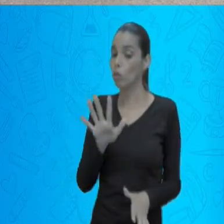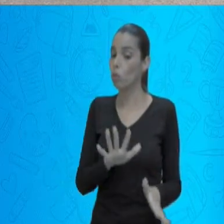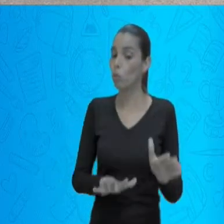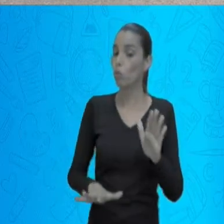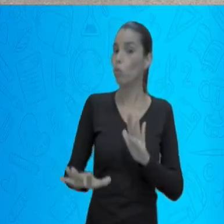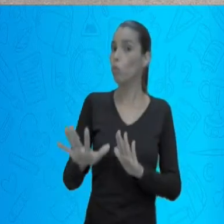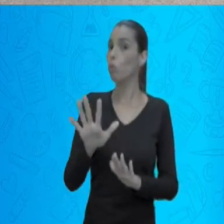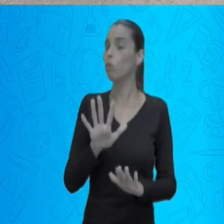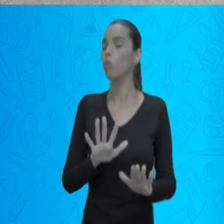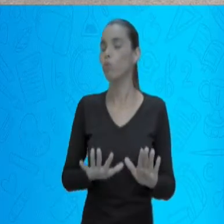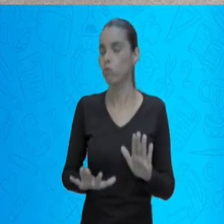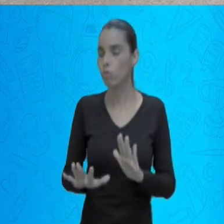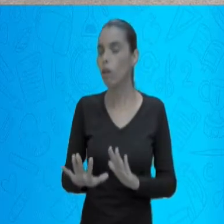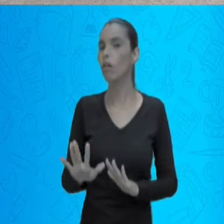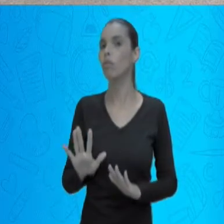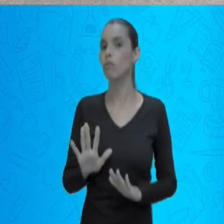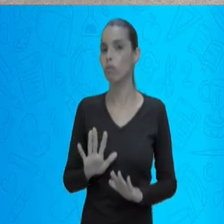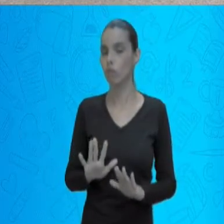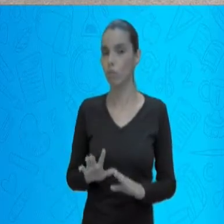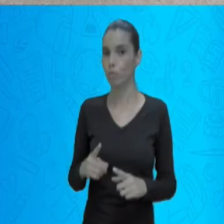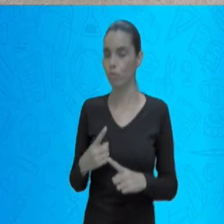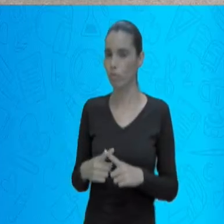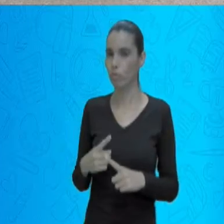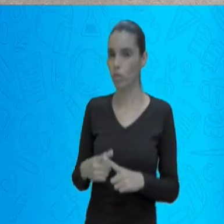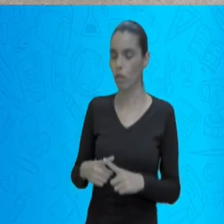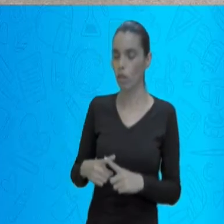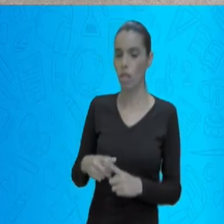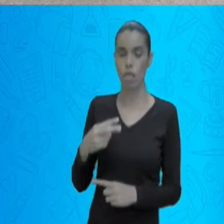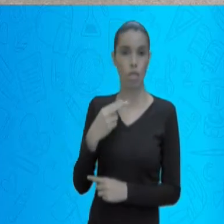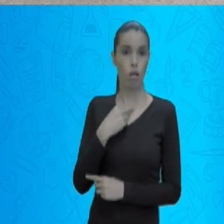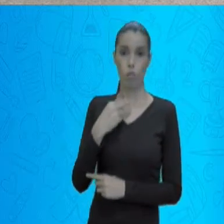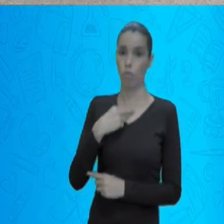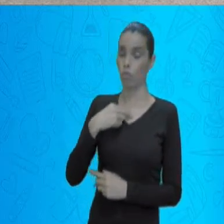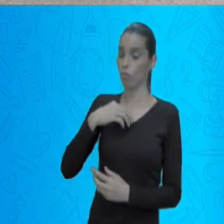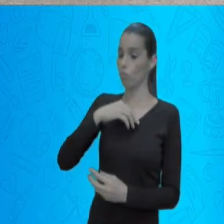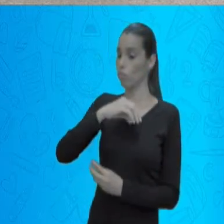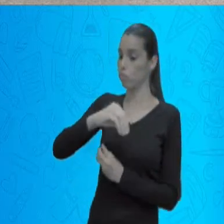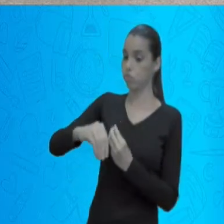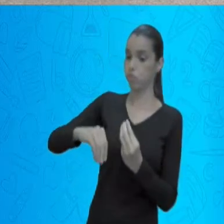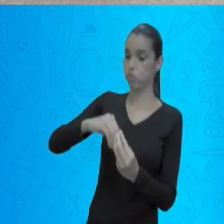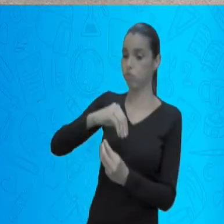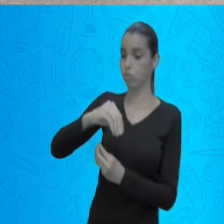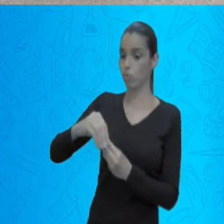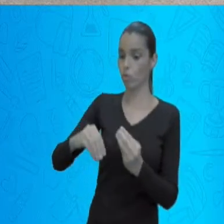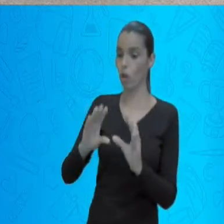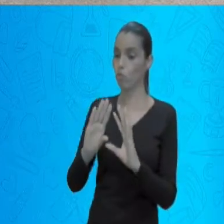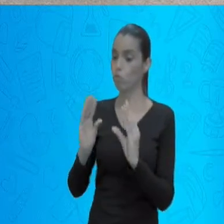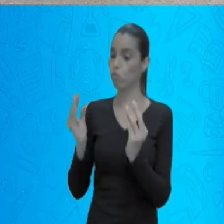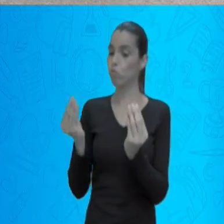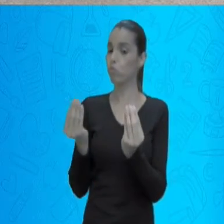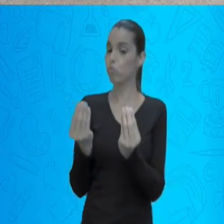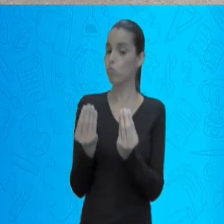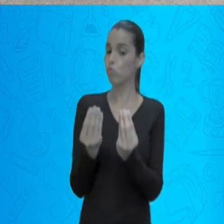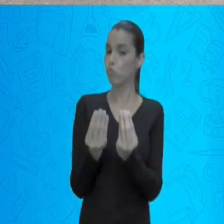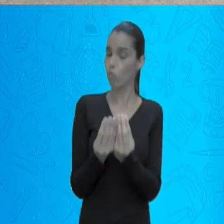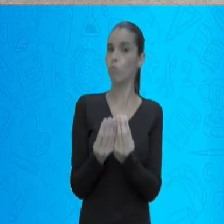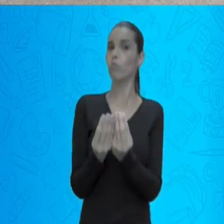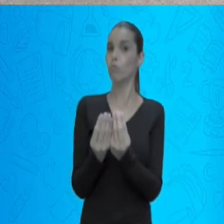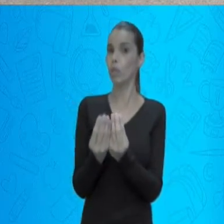pegar uma mistura ou componentes de uma mistura para ter certeza do